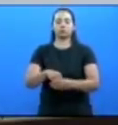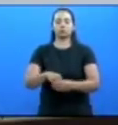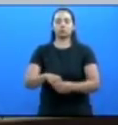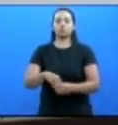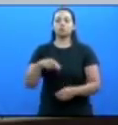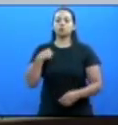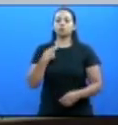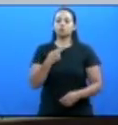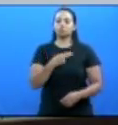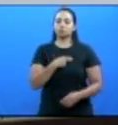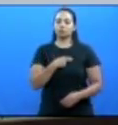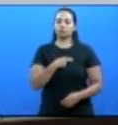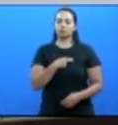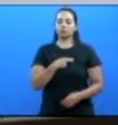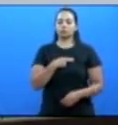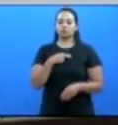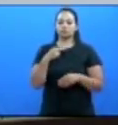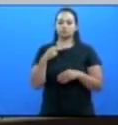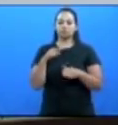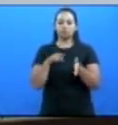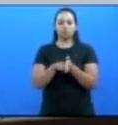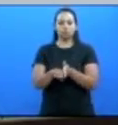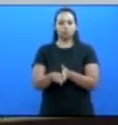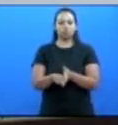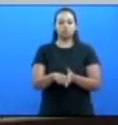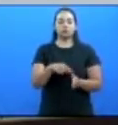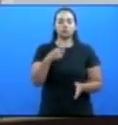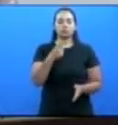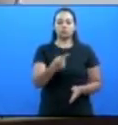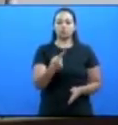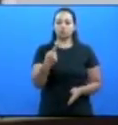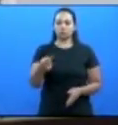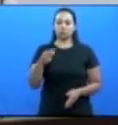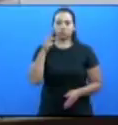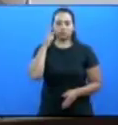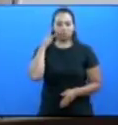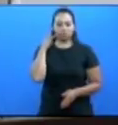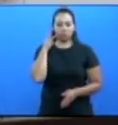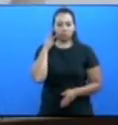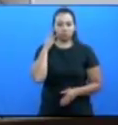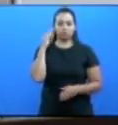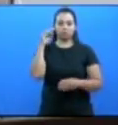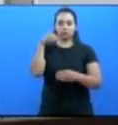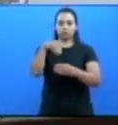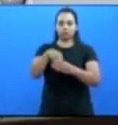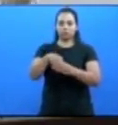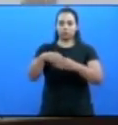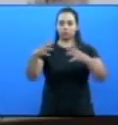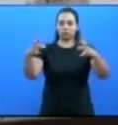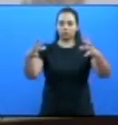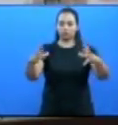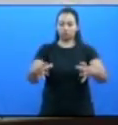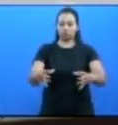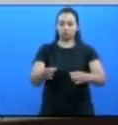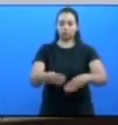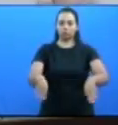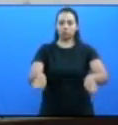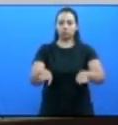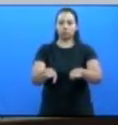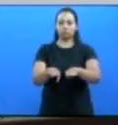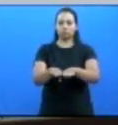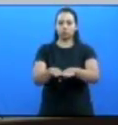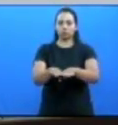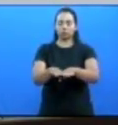consultamos os colegas vereadores e vereadoras, os que forem favoráveis ao projeto em globo com as emendas